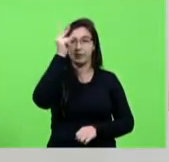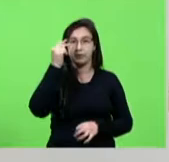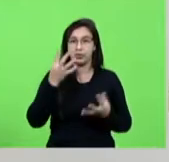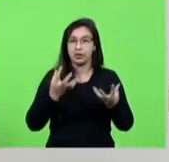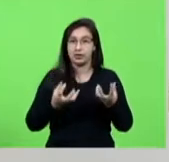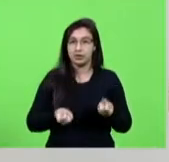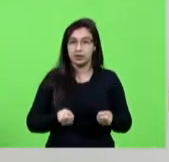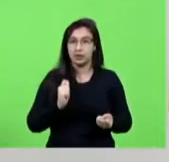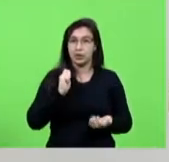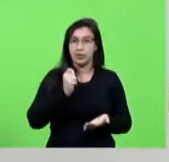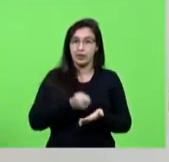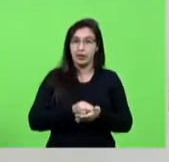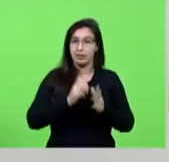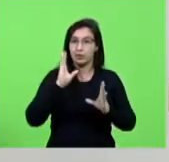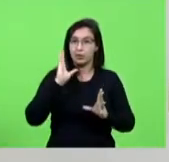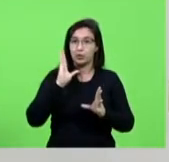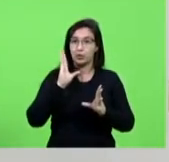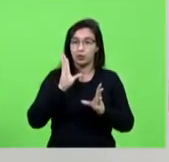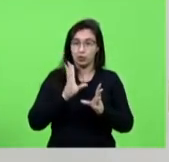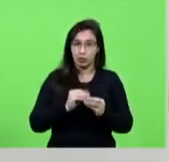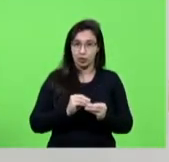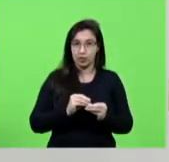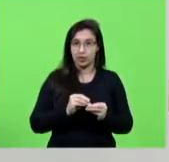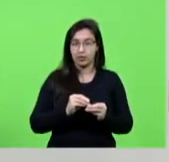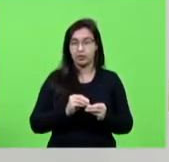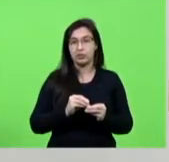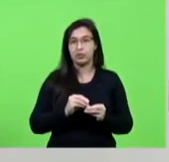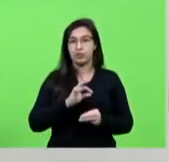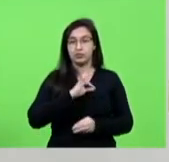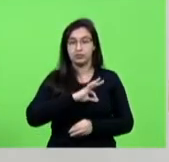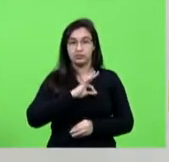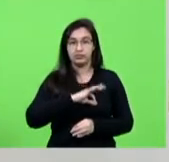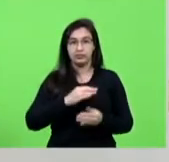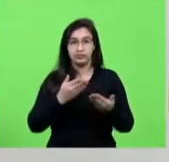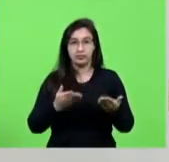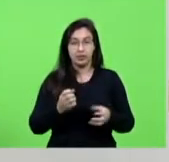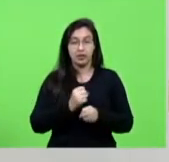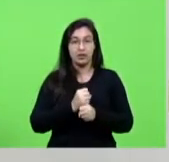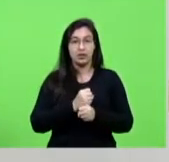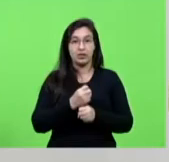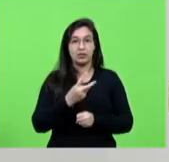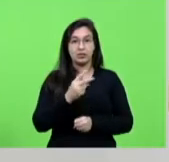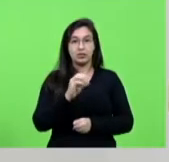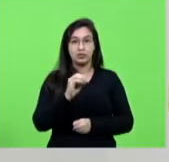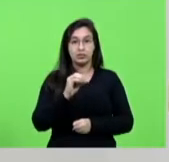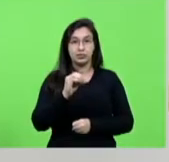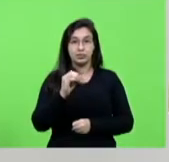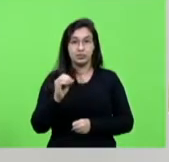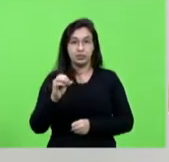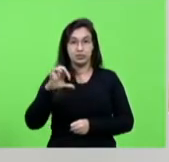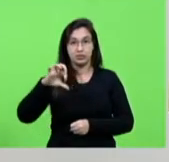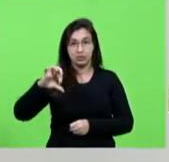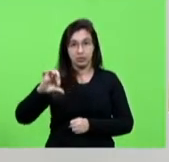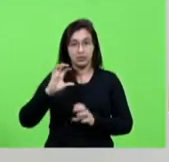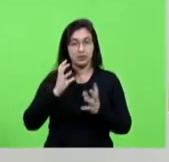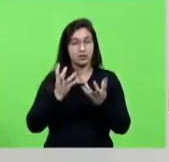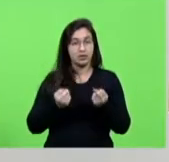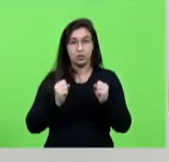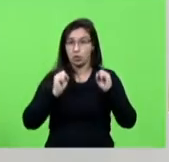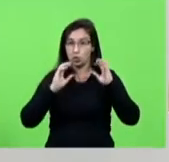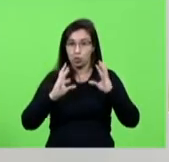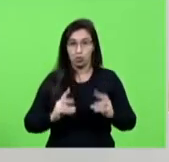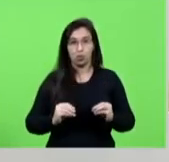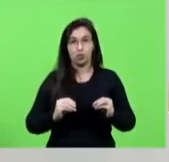o pagamento integral da folha do Hospital São José no ano de 2009. Ela assumiu de forma integral. Passou a